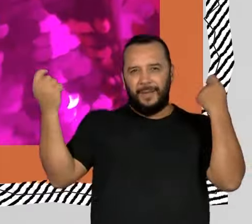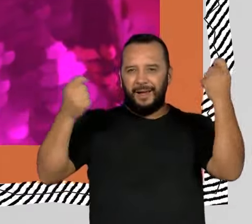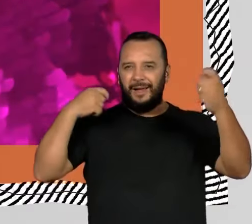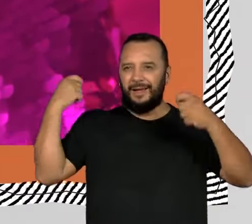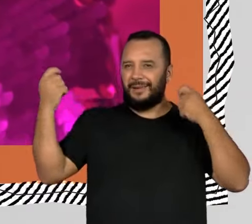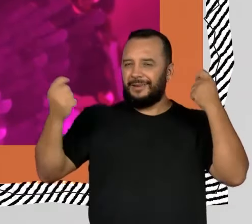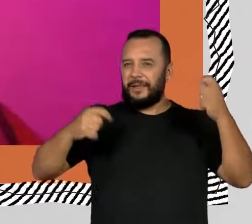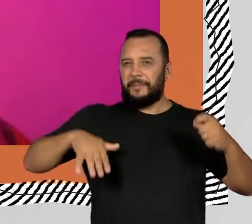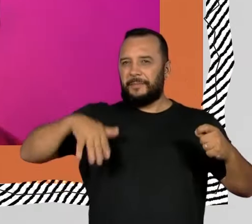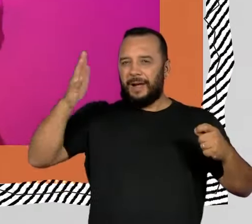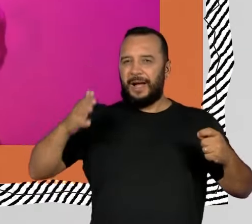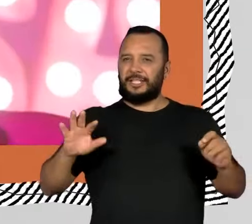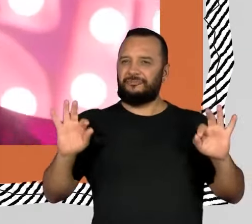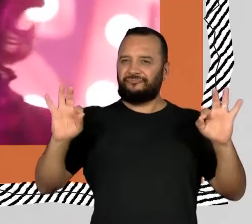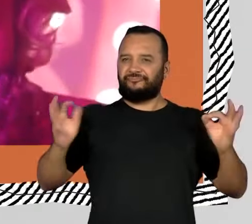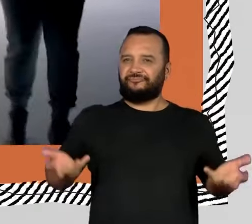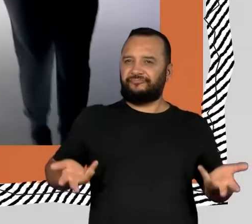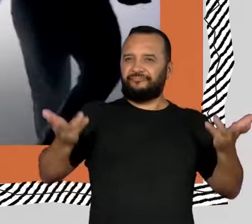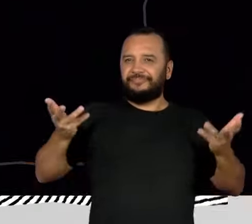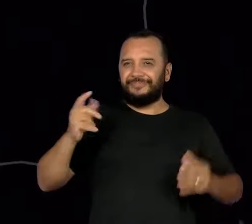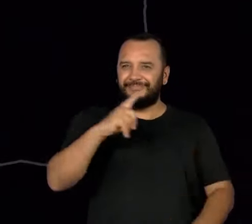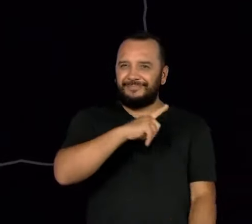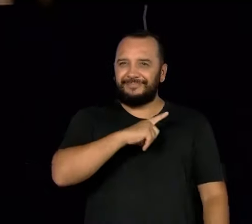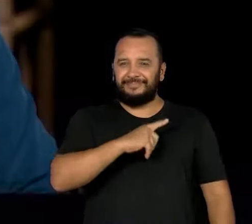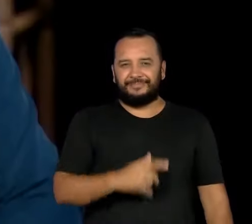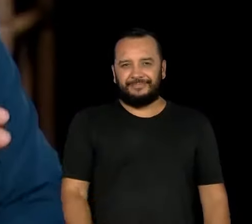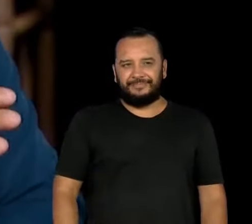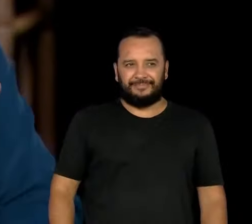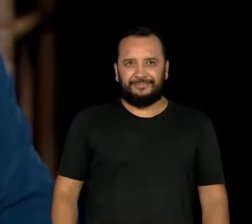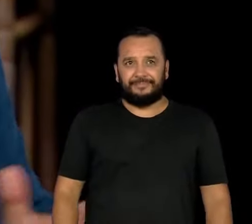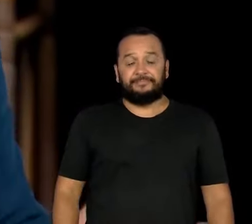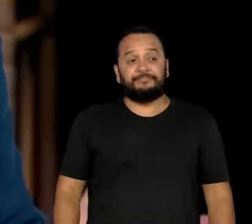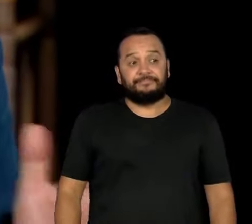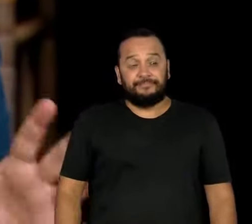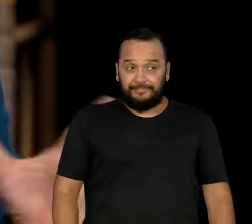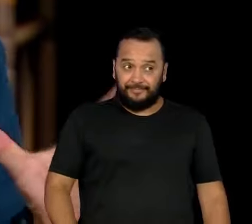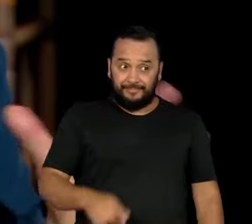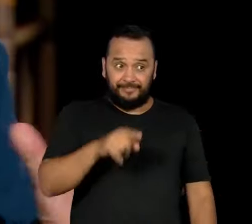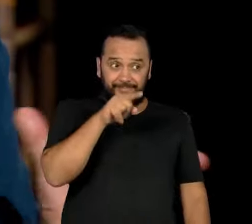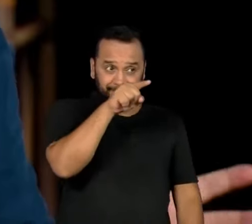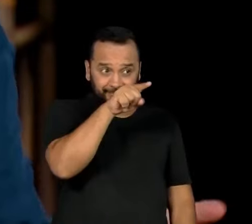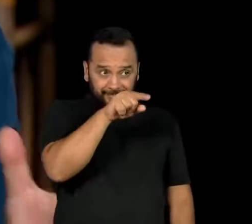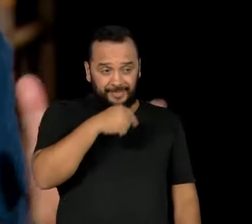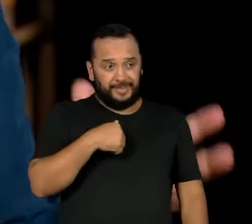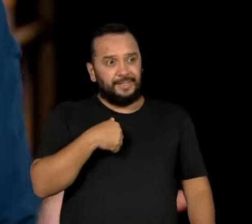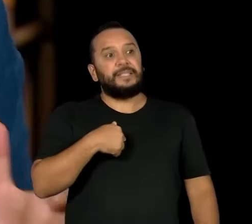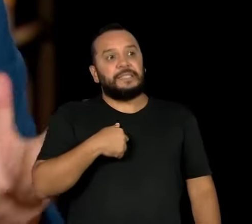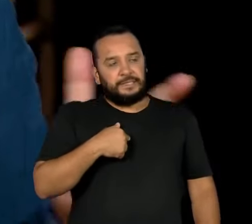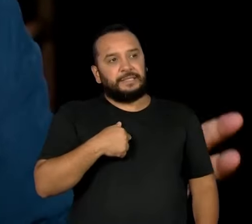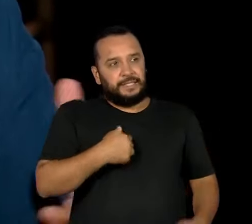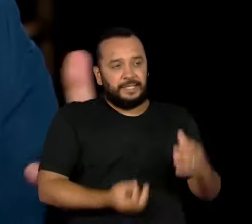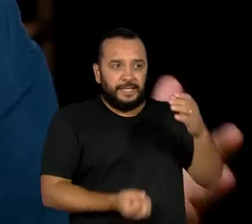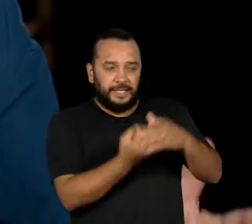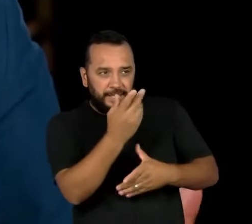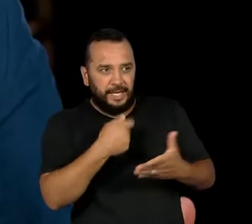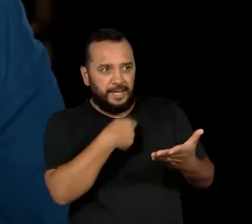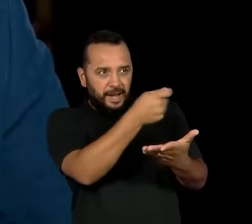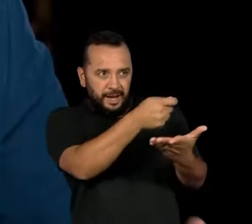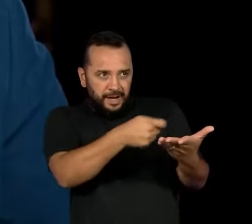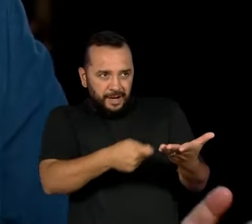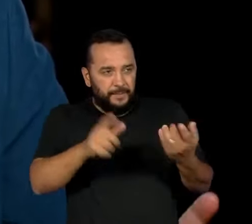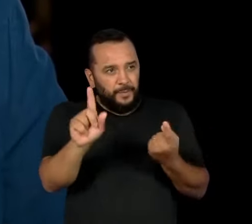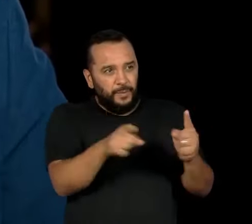Glamurosa Nossa nesses aspectos da produção de uma música de um disco de um